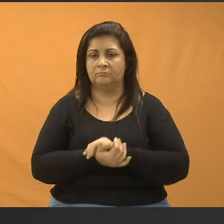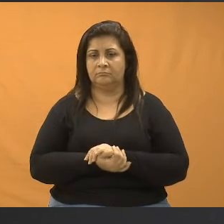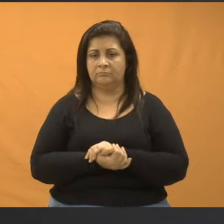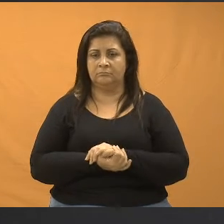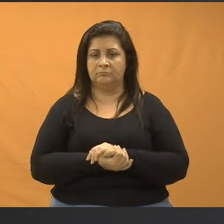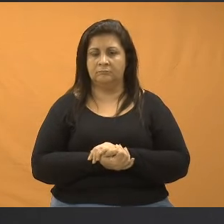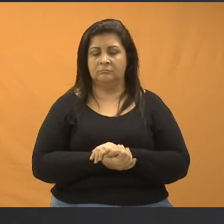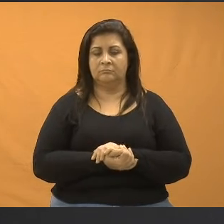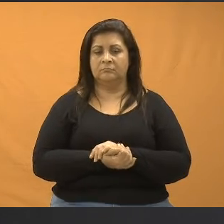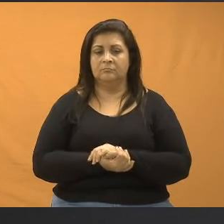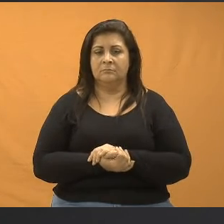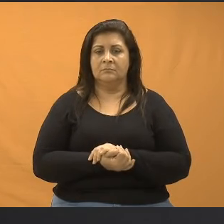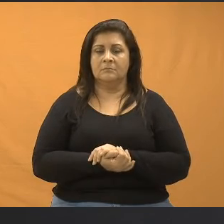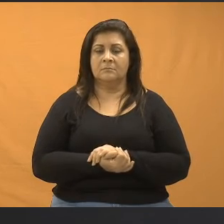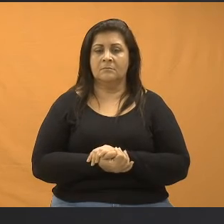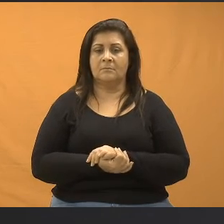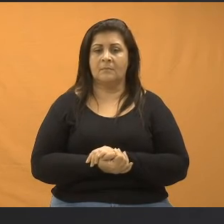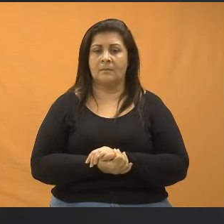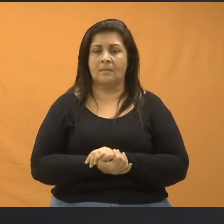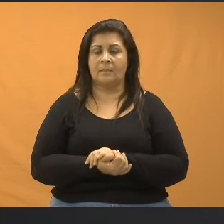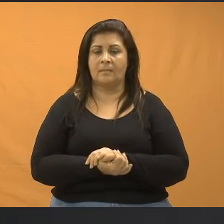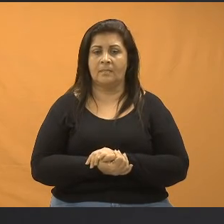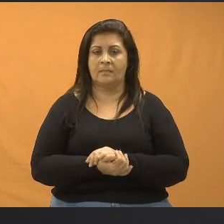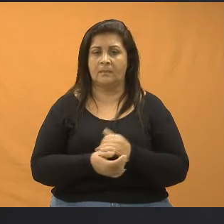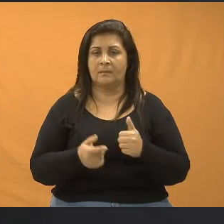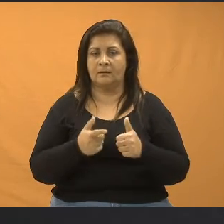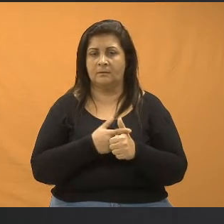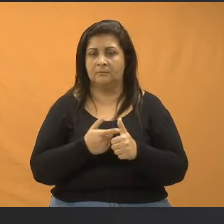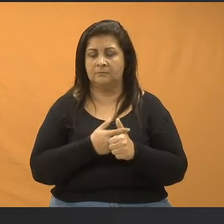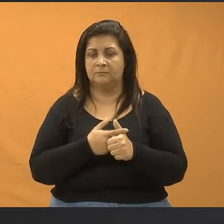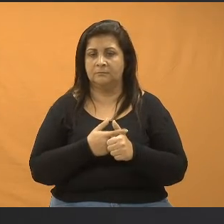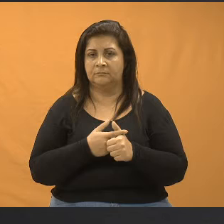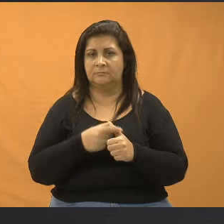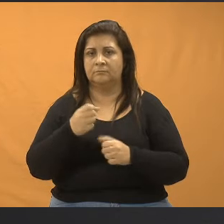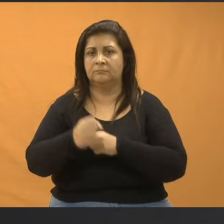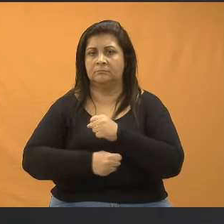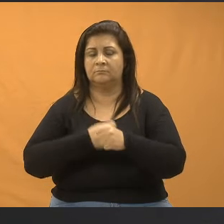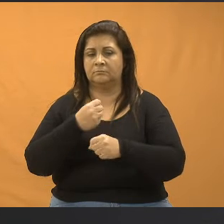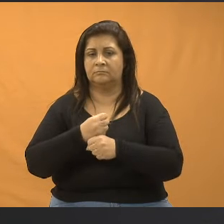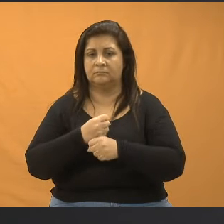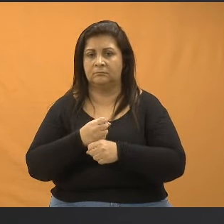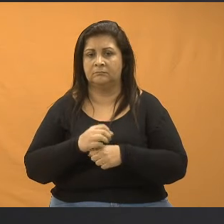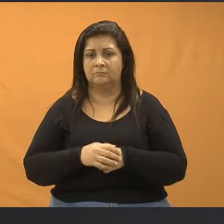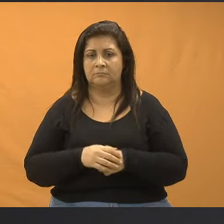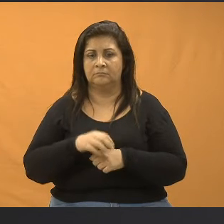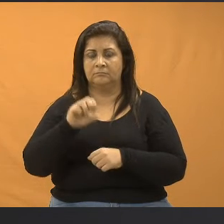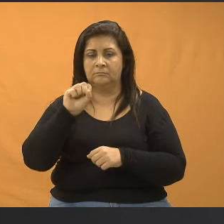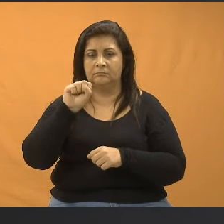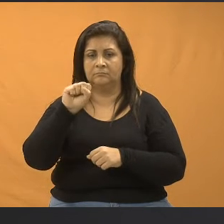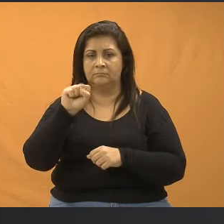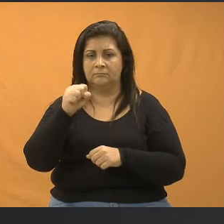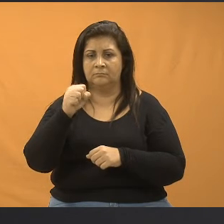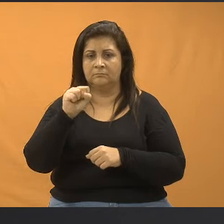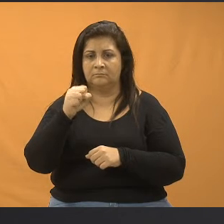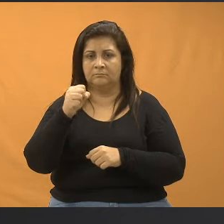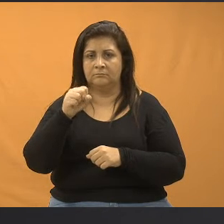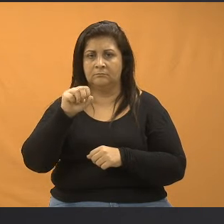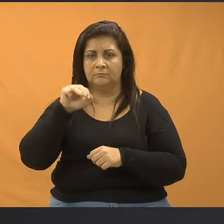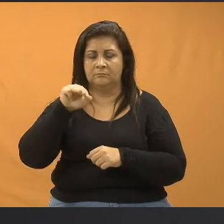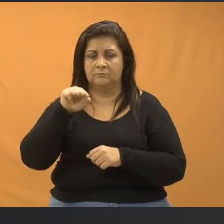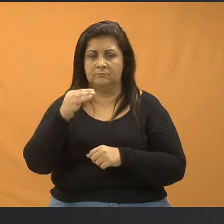Bom, o déficit que tem anual de 2018 está em R$